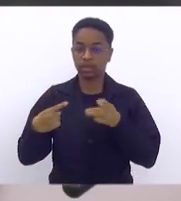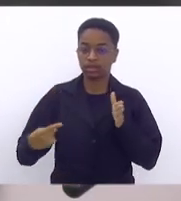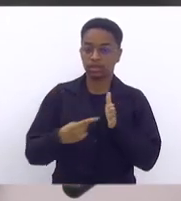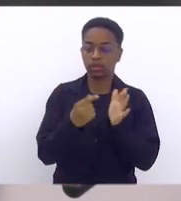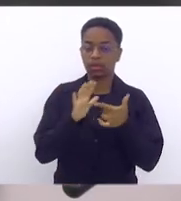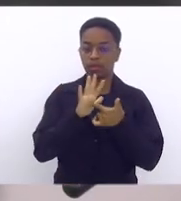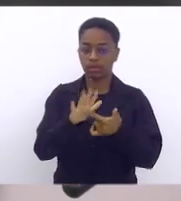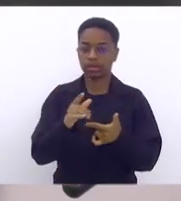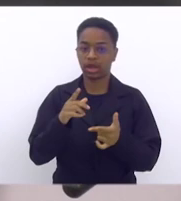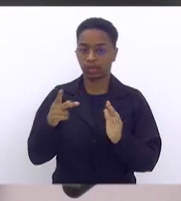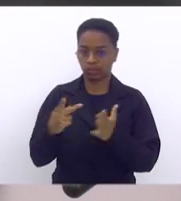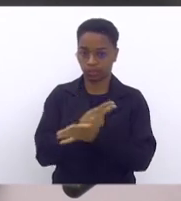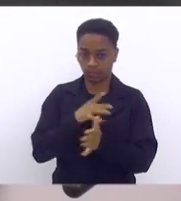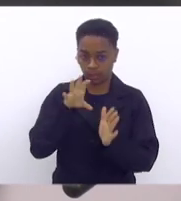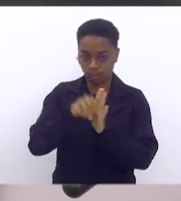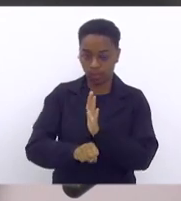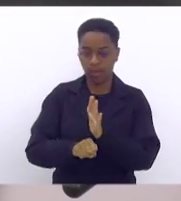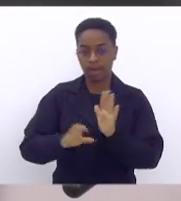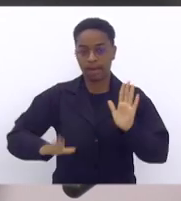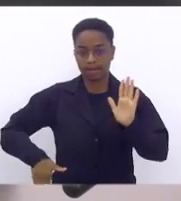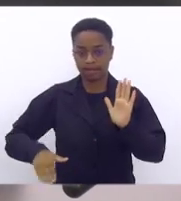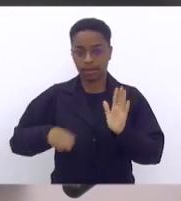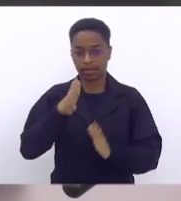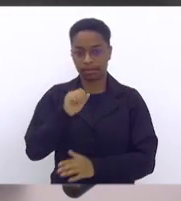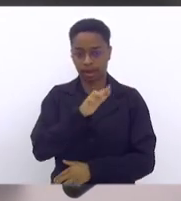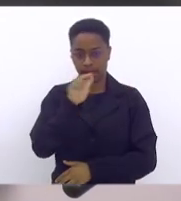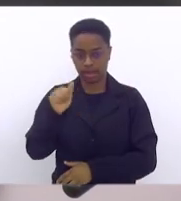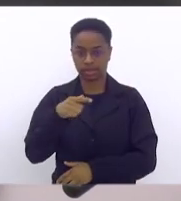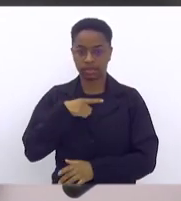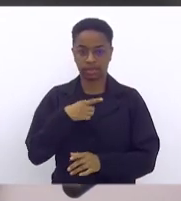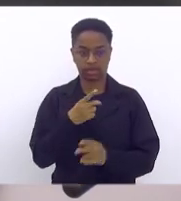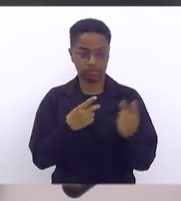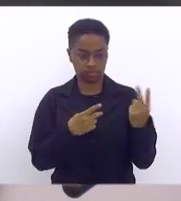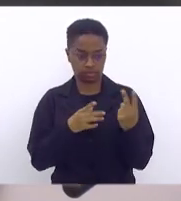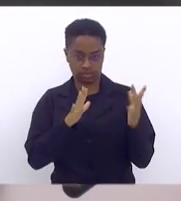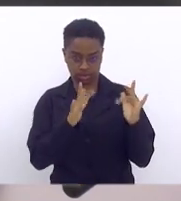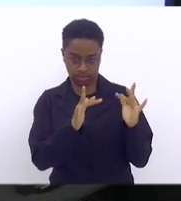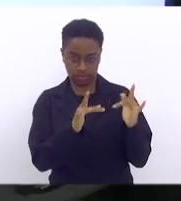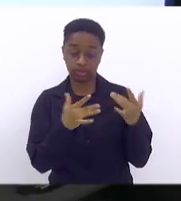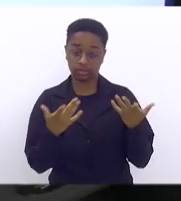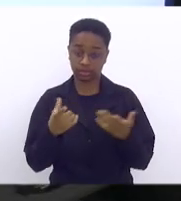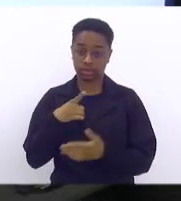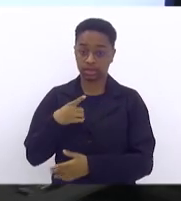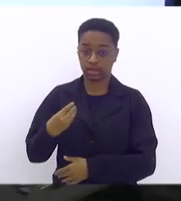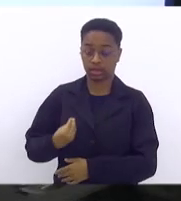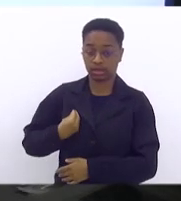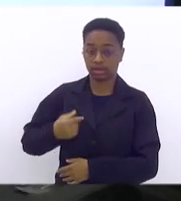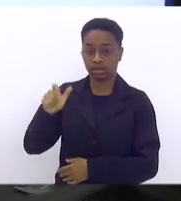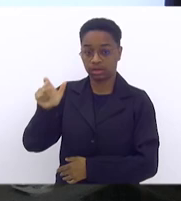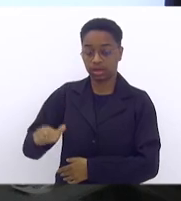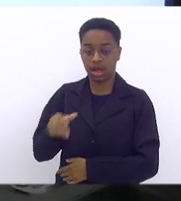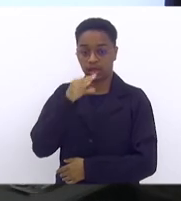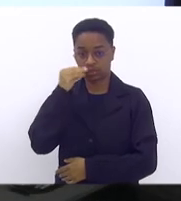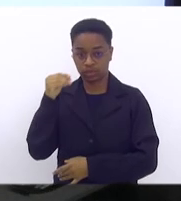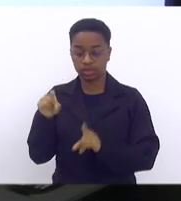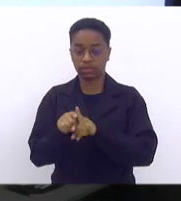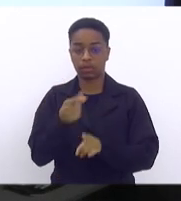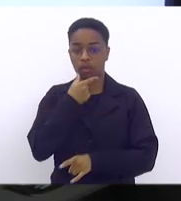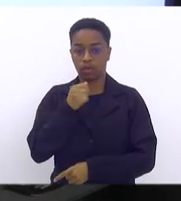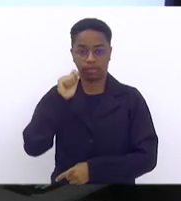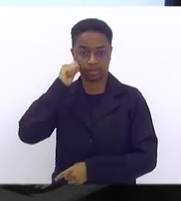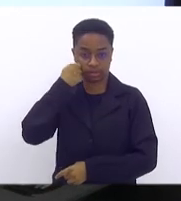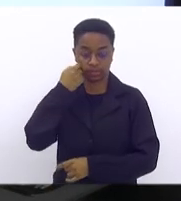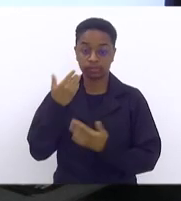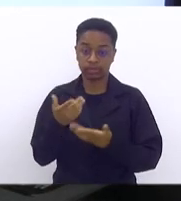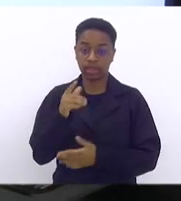um suposto roubo, né, numa Praia da Barra, de um casal, e estaria presente, né, uma adolescente e um homem negro, né?